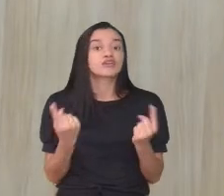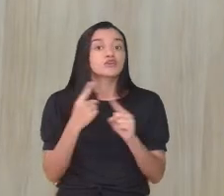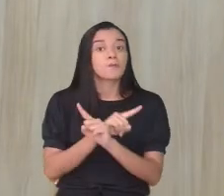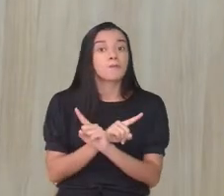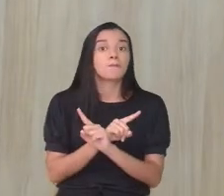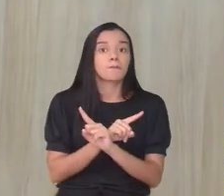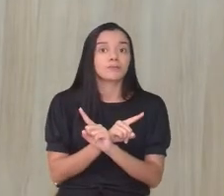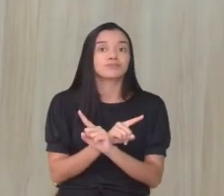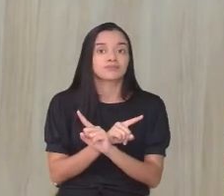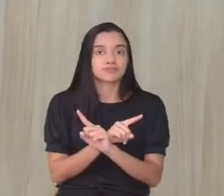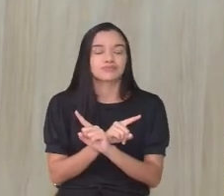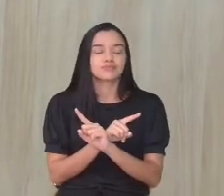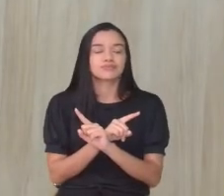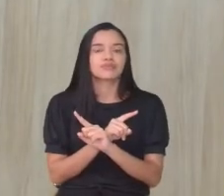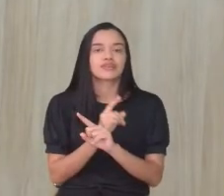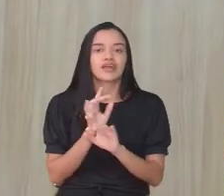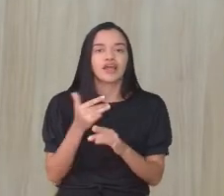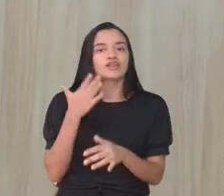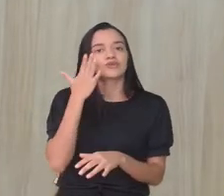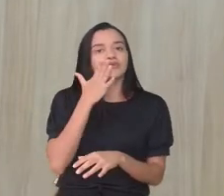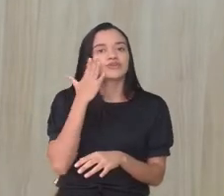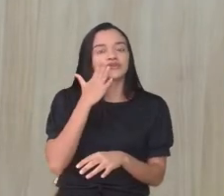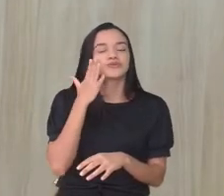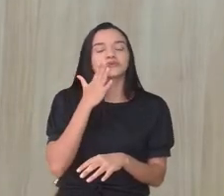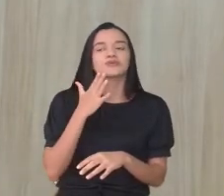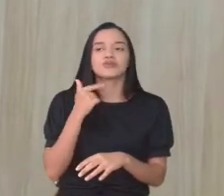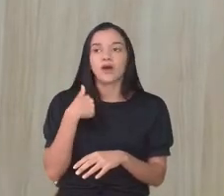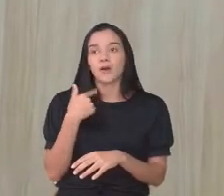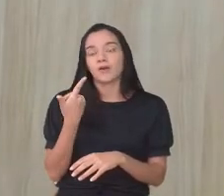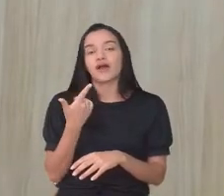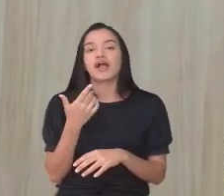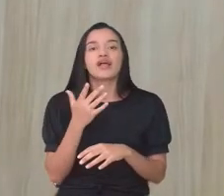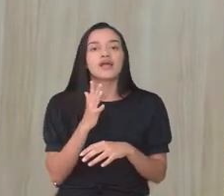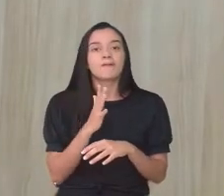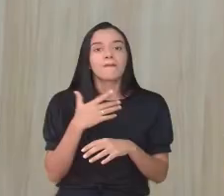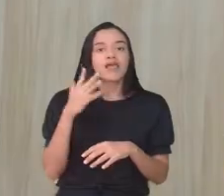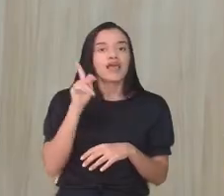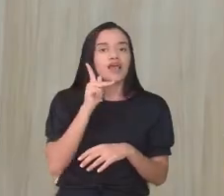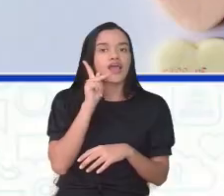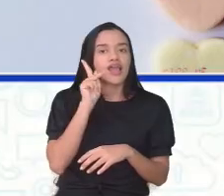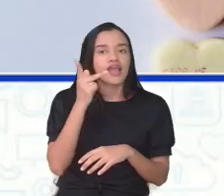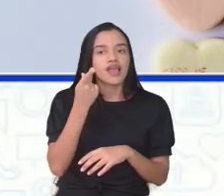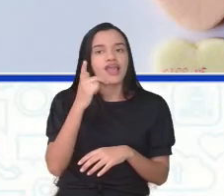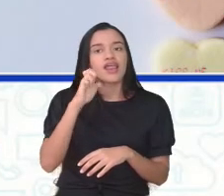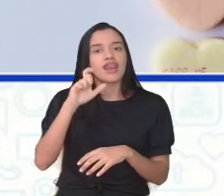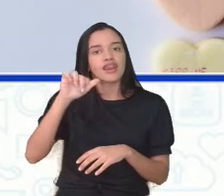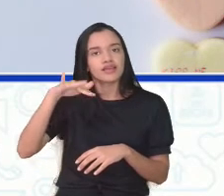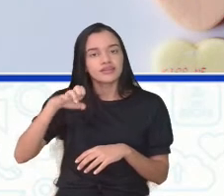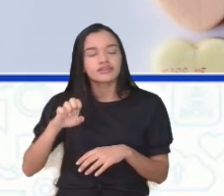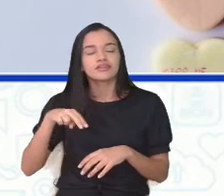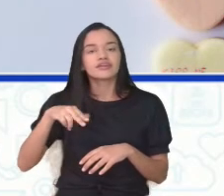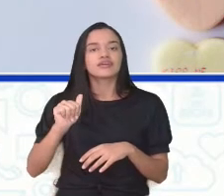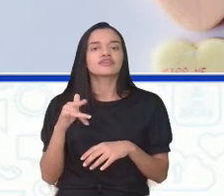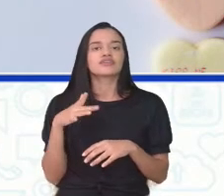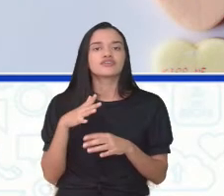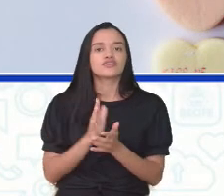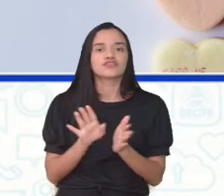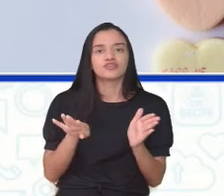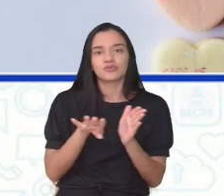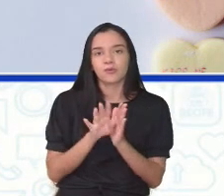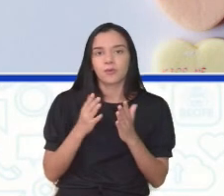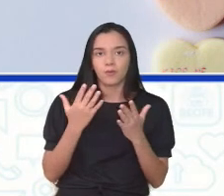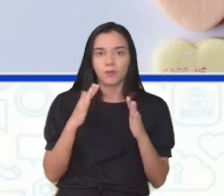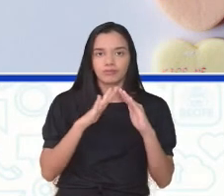gente colocar ele inteiro em discurso direto. Helena chegou cansada do trabalho. Apenas tinha vontade de se deitar no